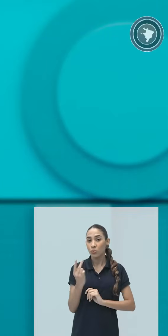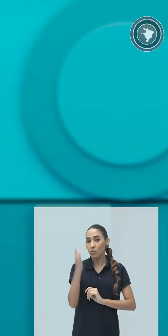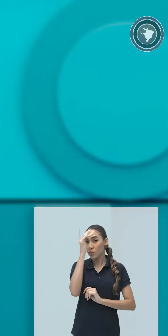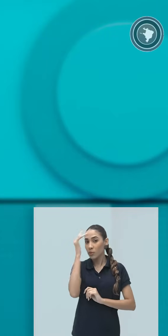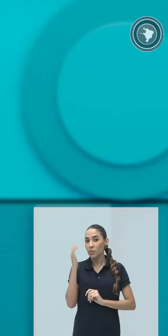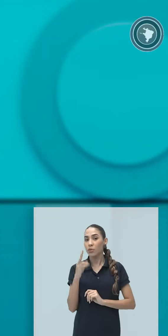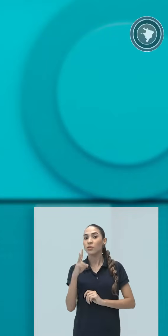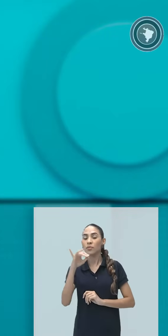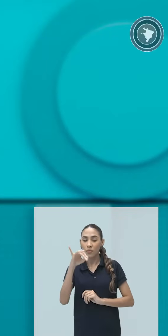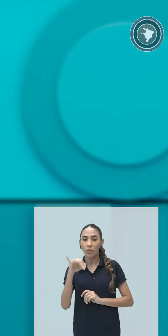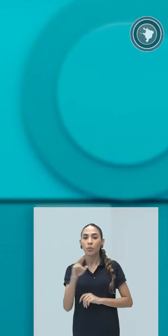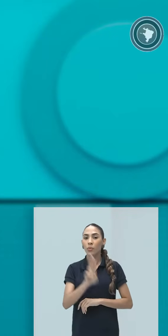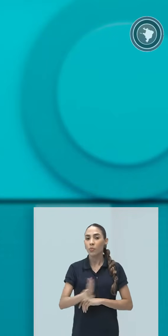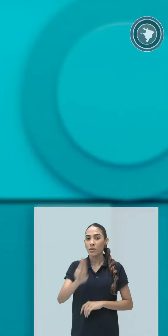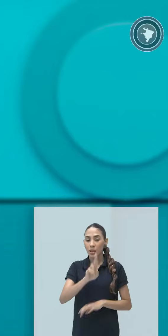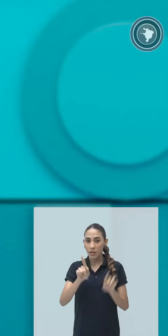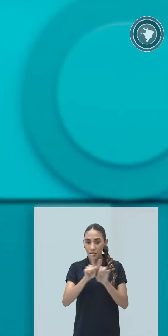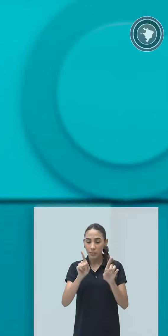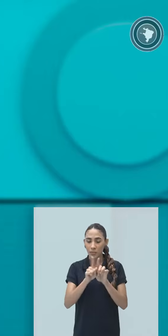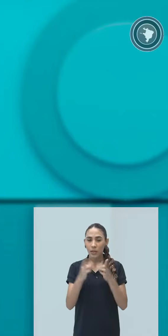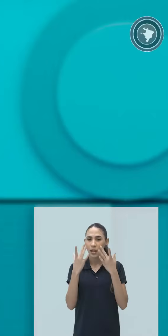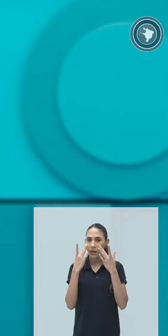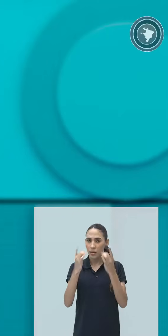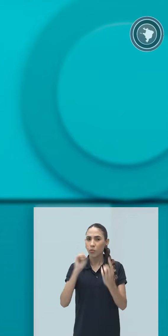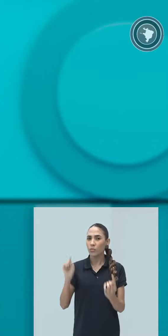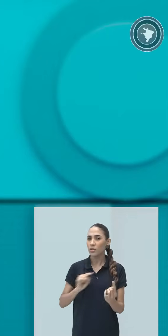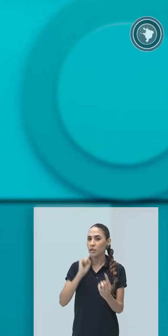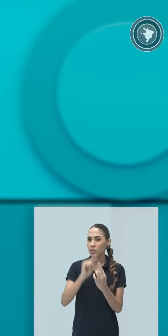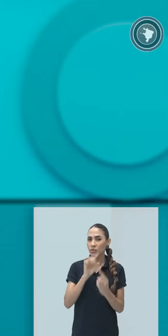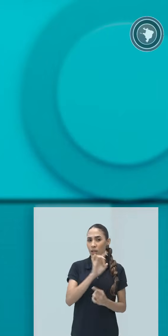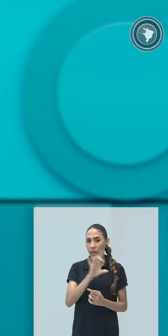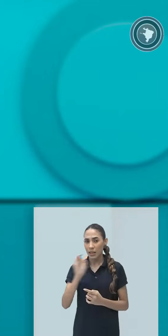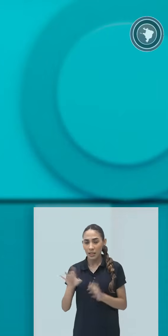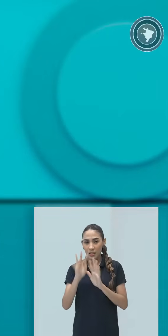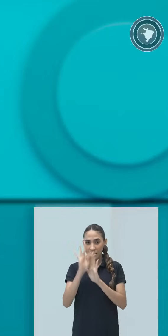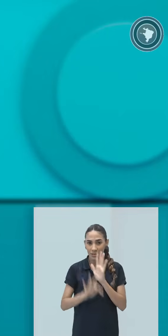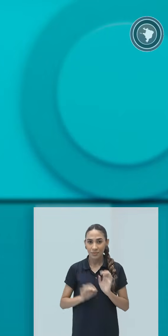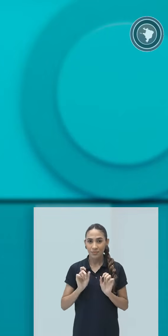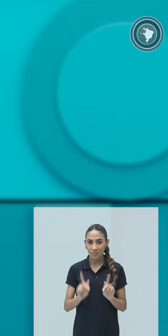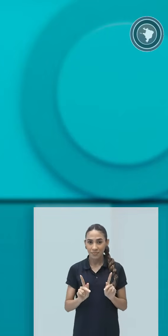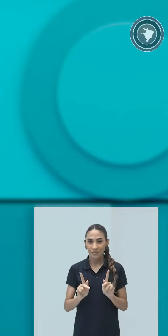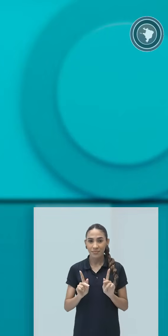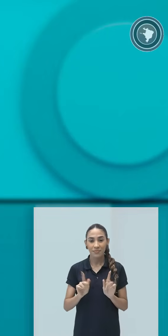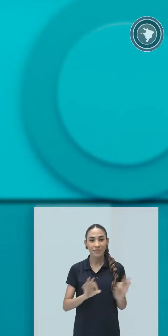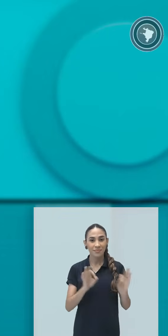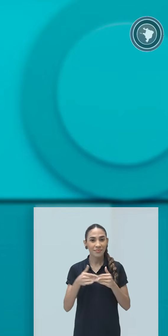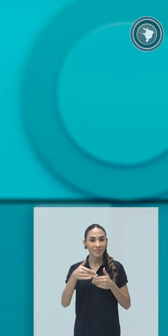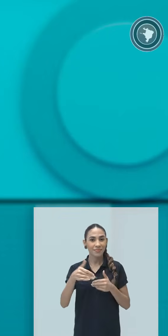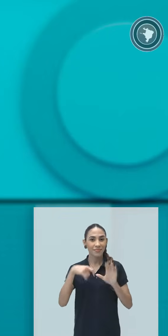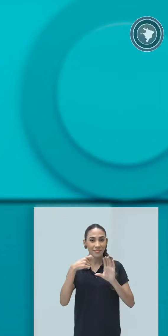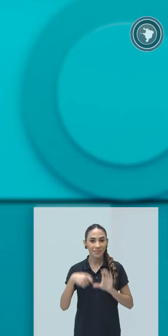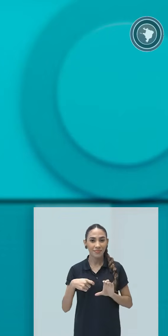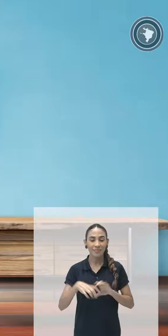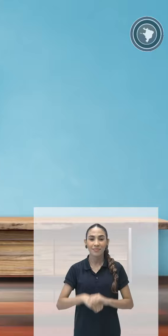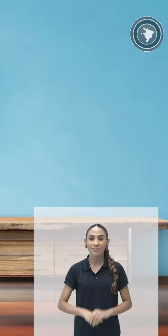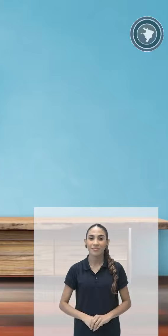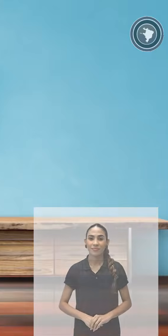irão utilizar e também observem bem a finalidade de cada um desses textos, ok? Então vamos ao nosso vídeo.